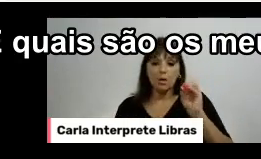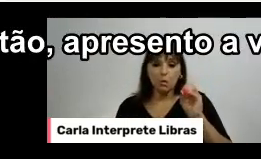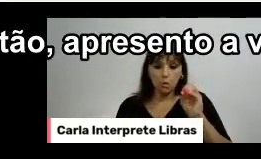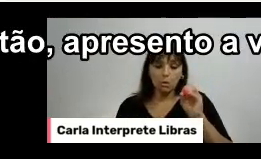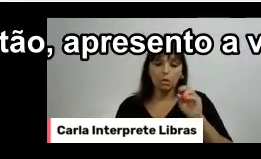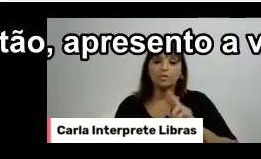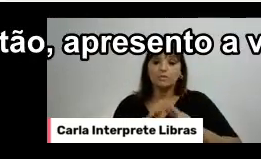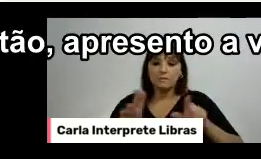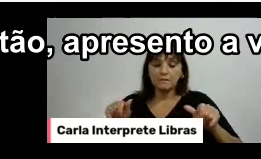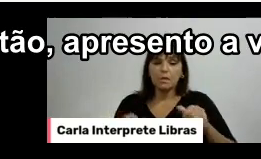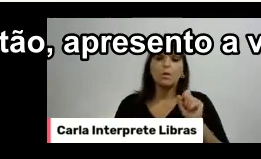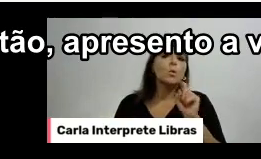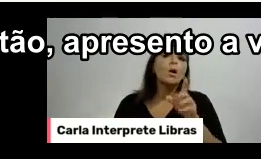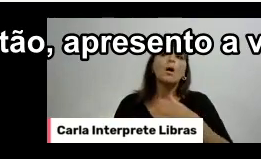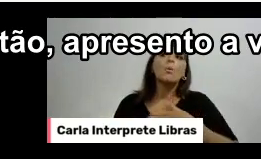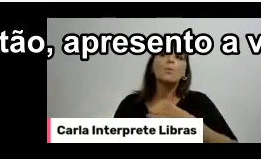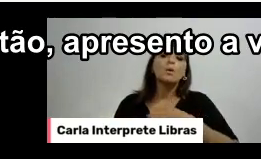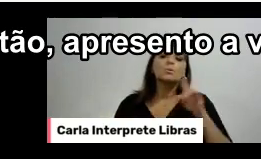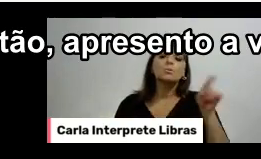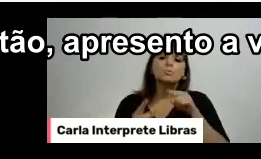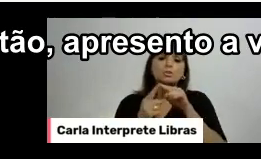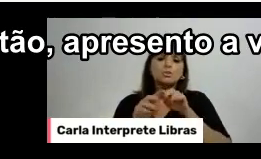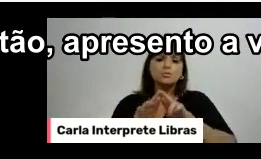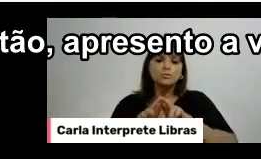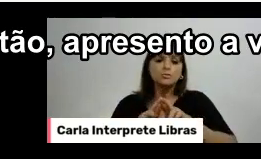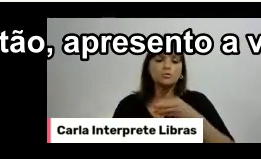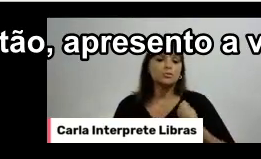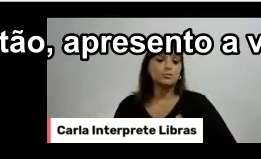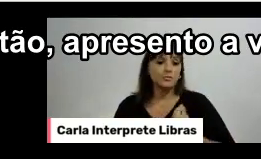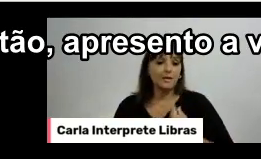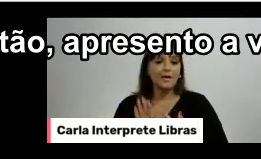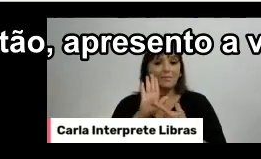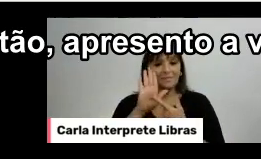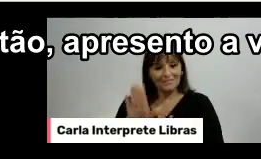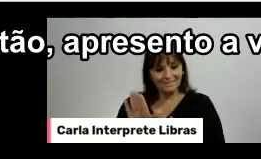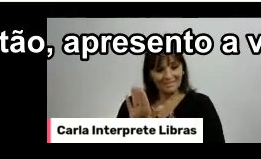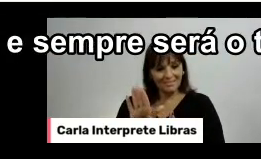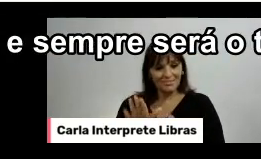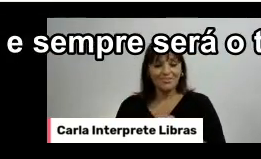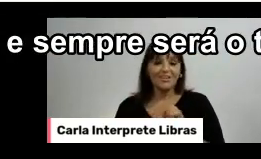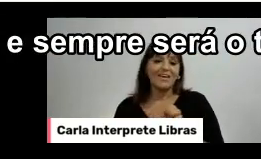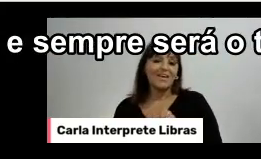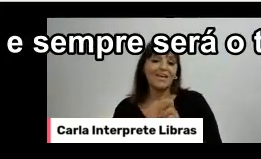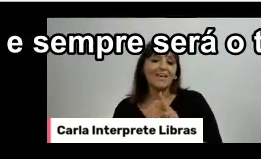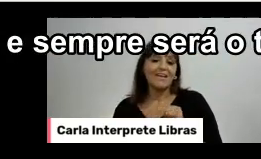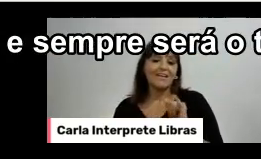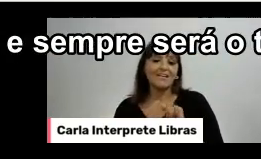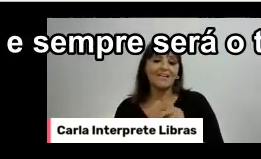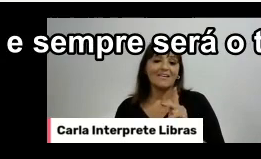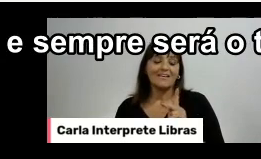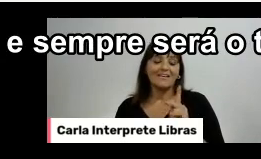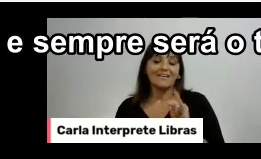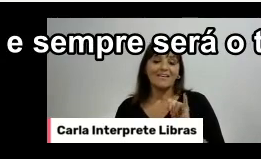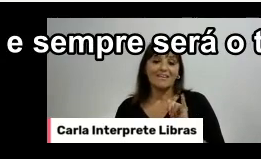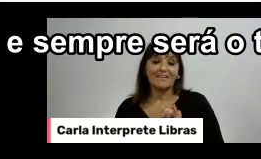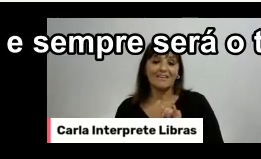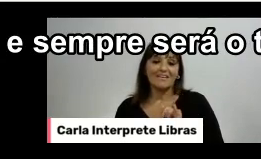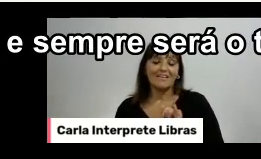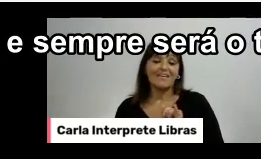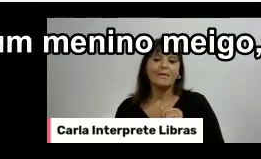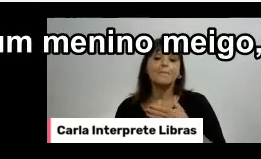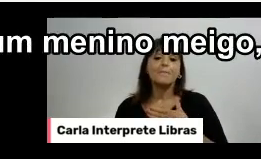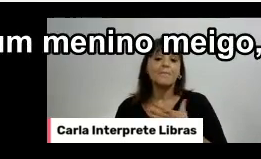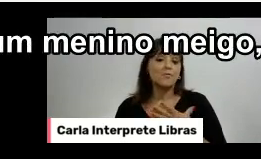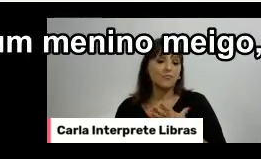vida? Então, apresento a vocês o Eric, meu filho. Ele é e sempre será o topo dos meus